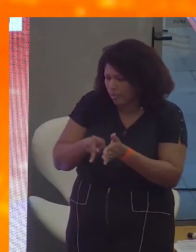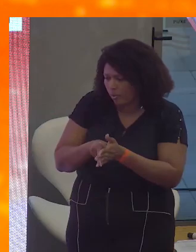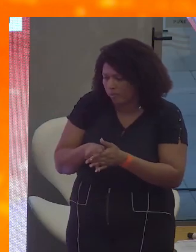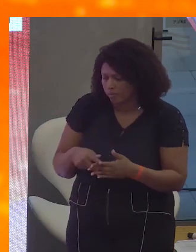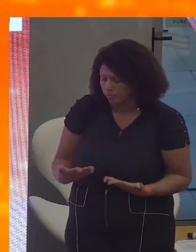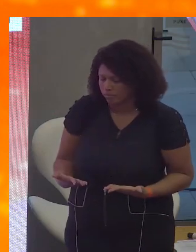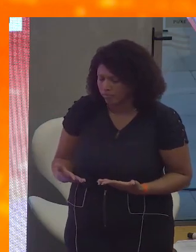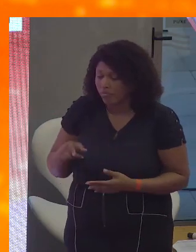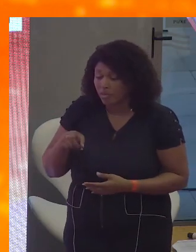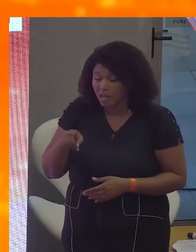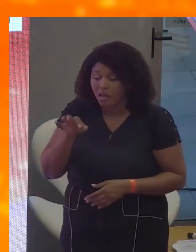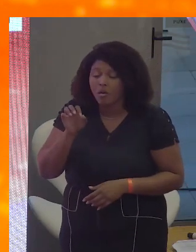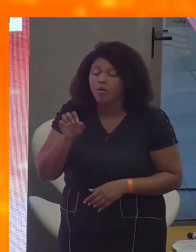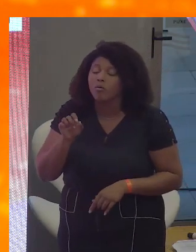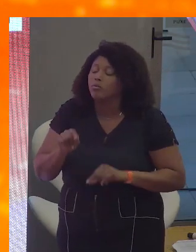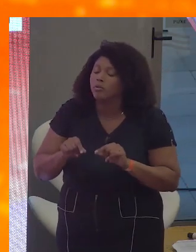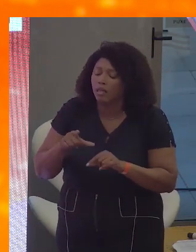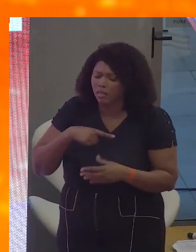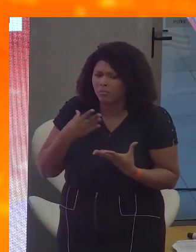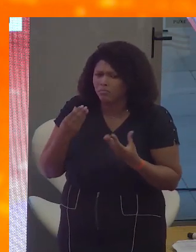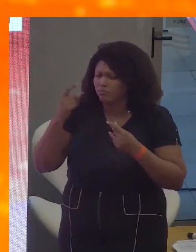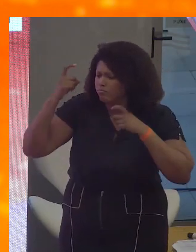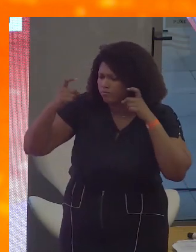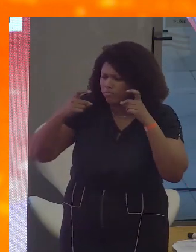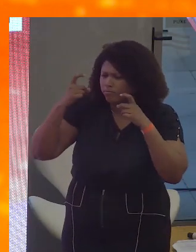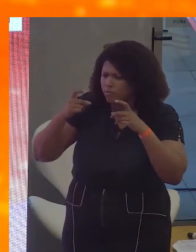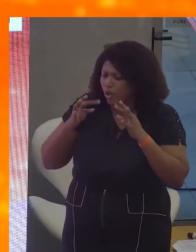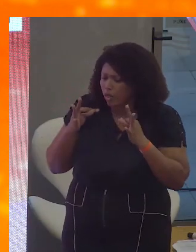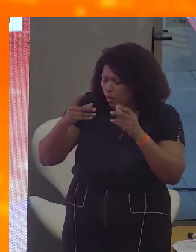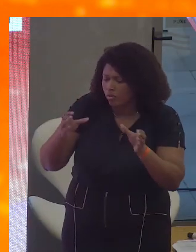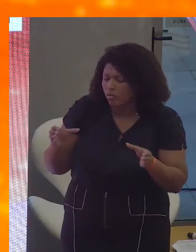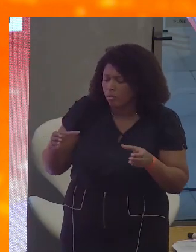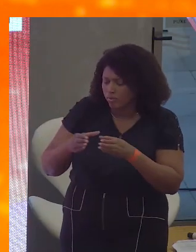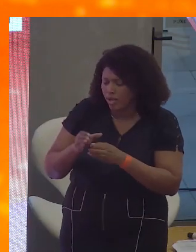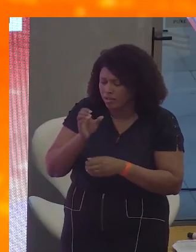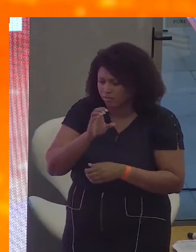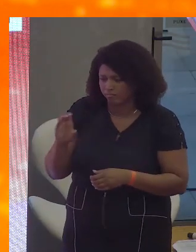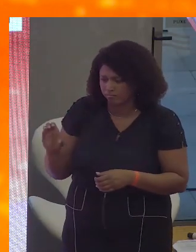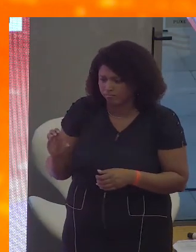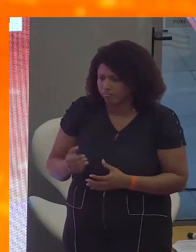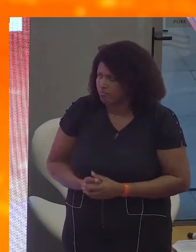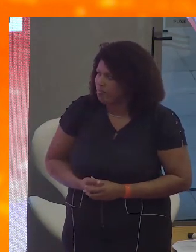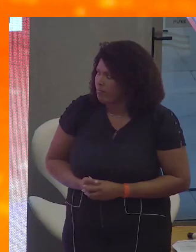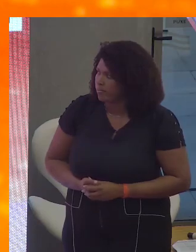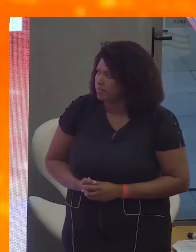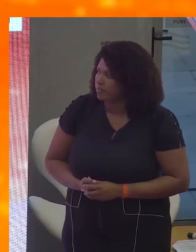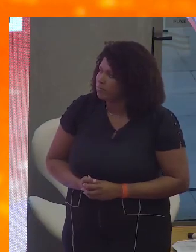Isso tem gerado uma grande preocupação em toda a comunidade científica.